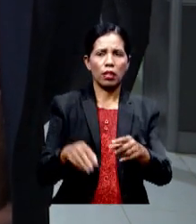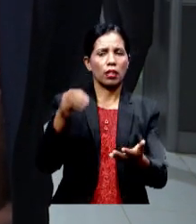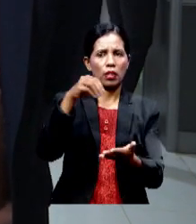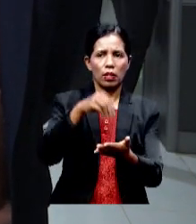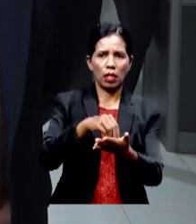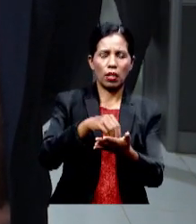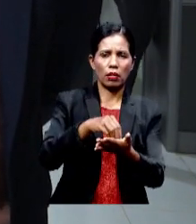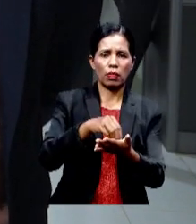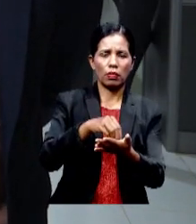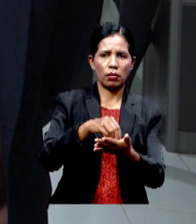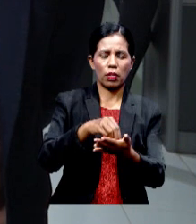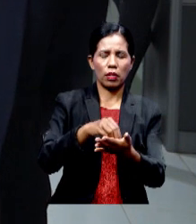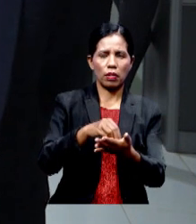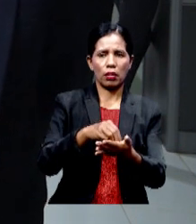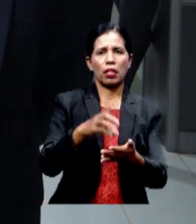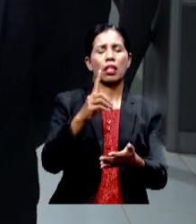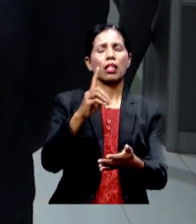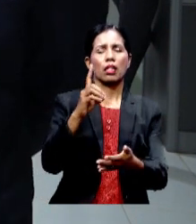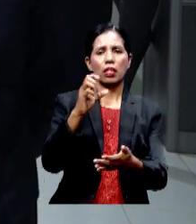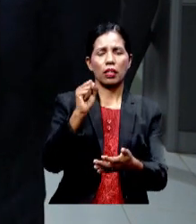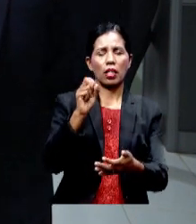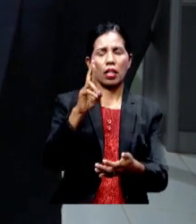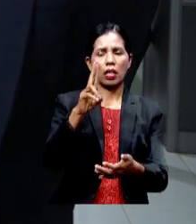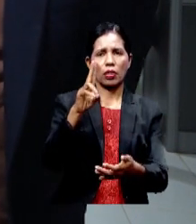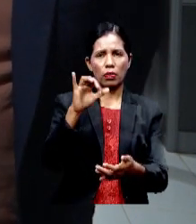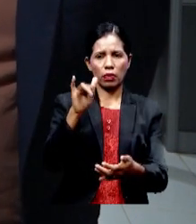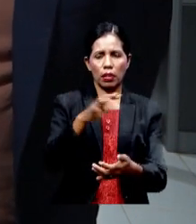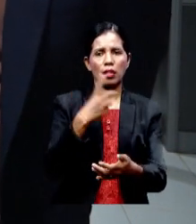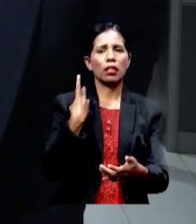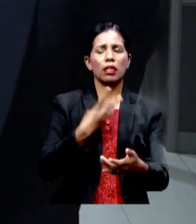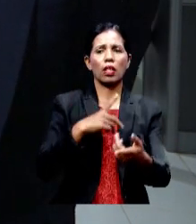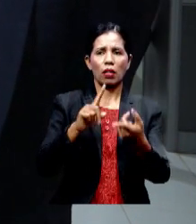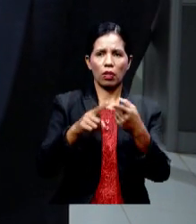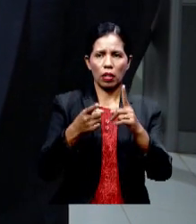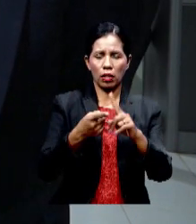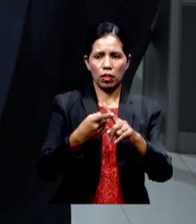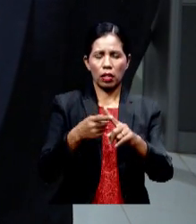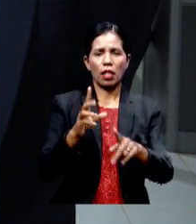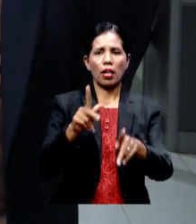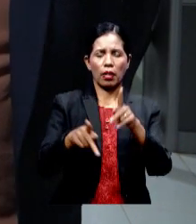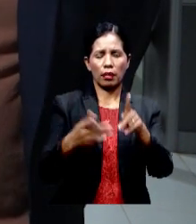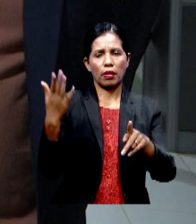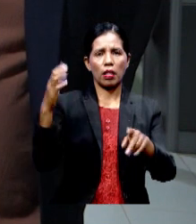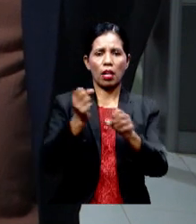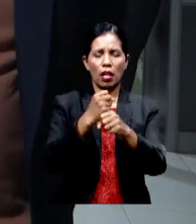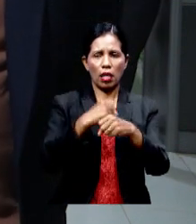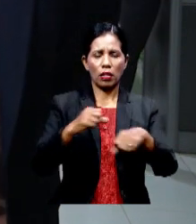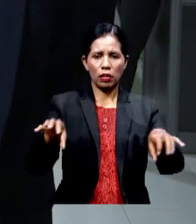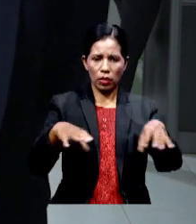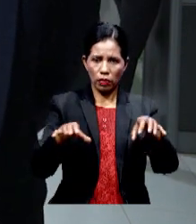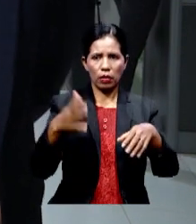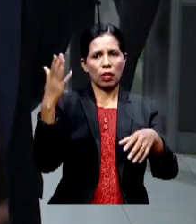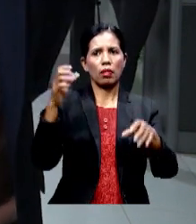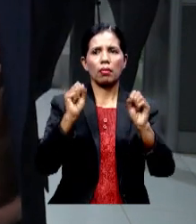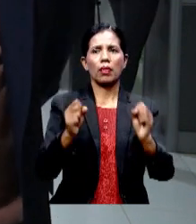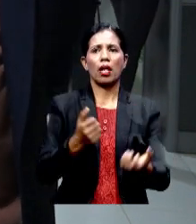ha Darwin e tenha colegas e tenha diplomata sira e halo serviços consulares